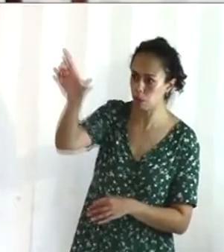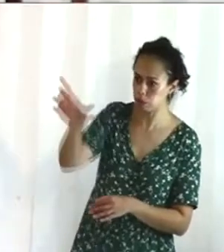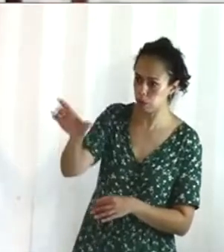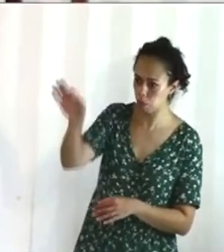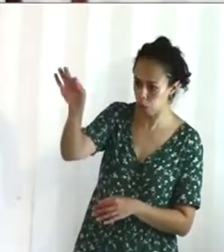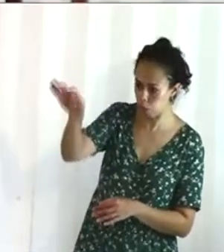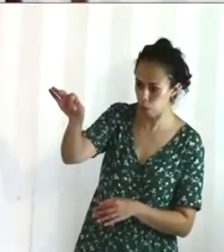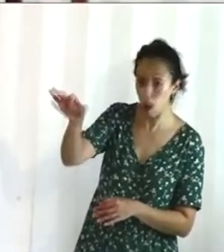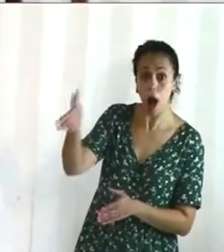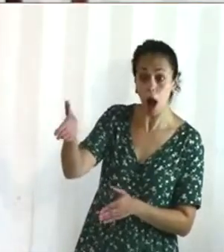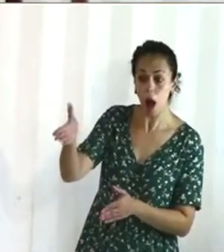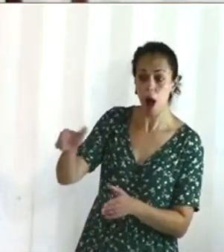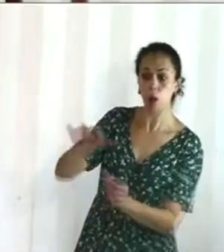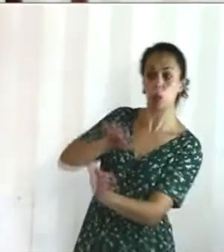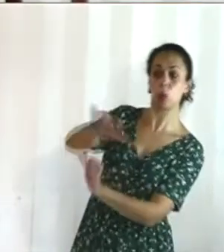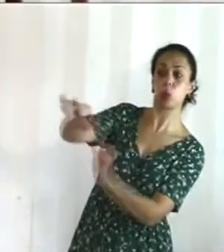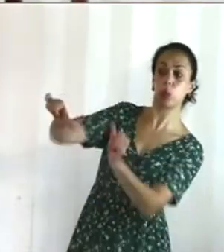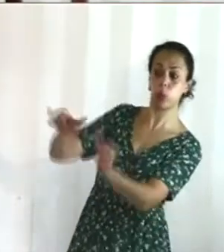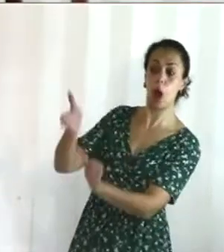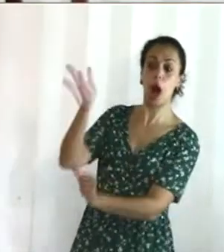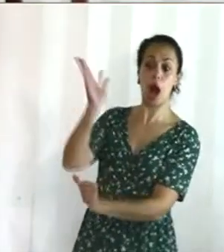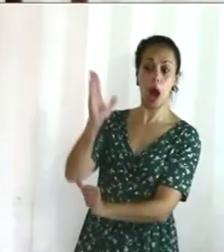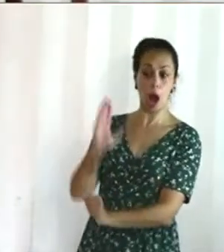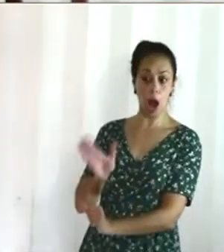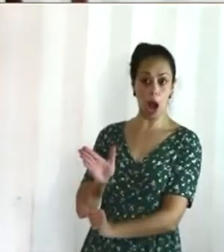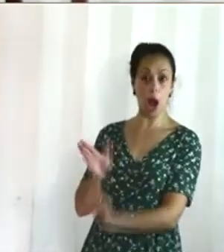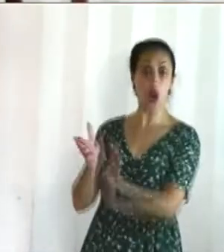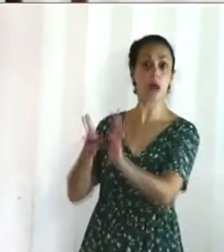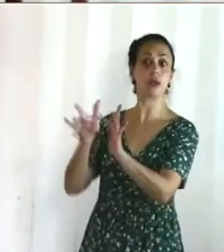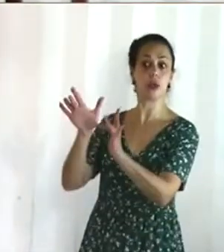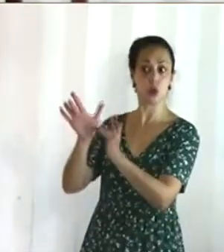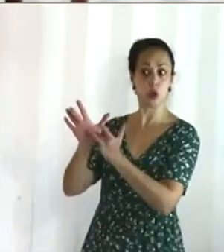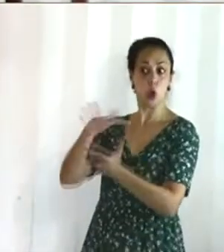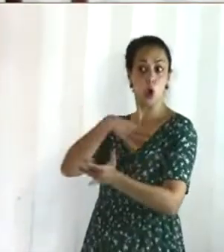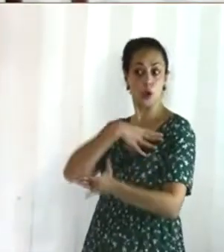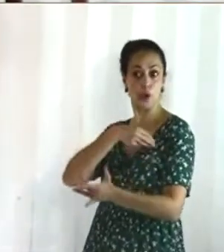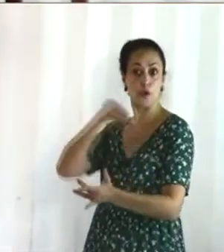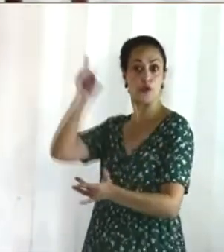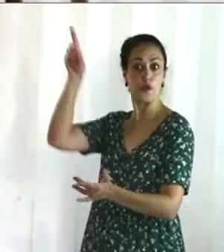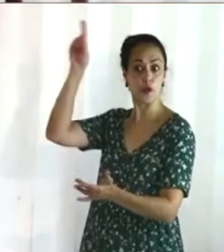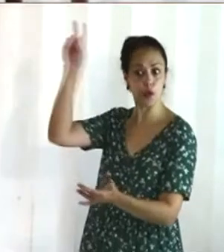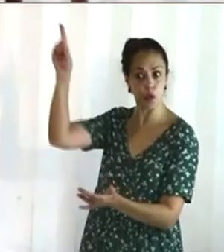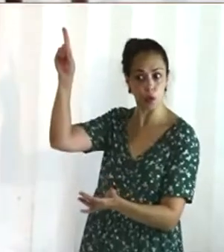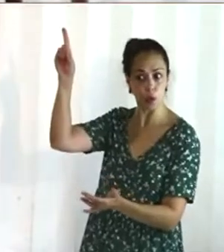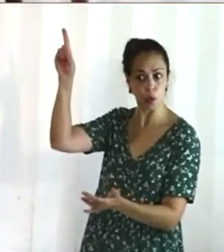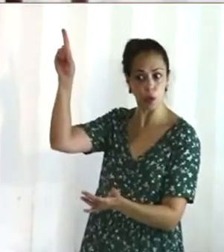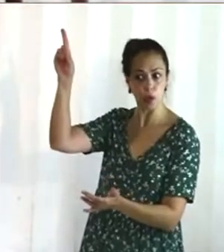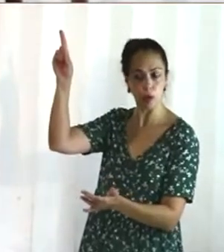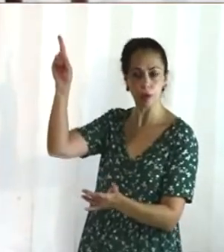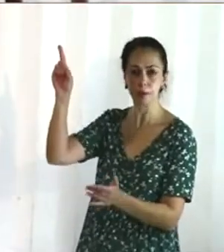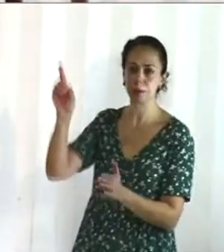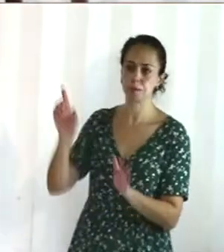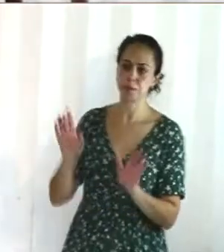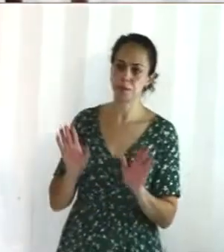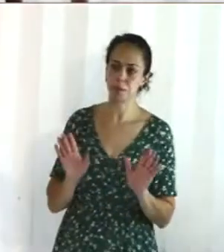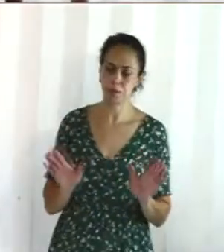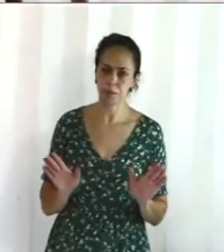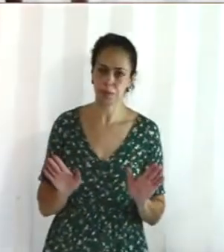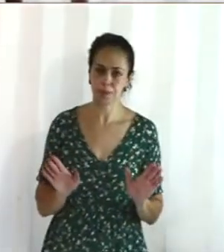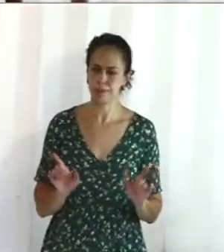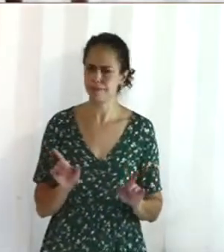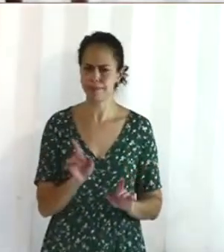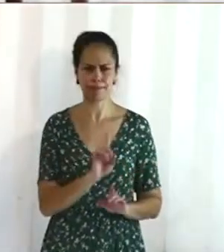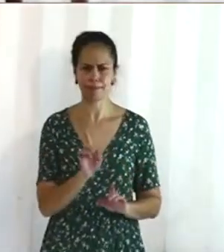era apenas alguém conhecido como Jesus. Mas João vai dizer, não é